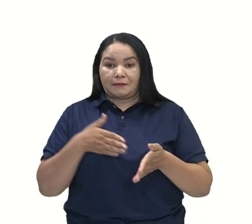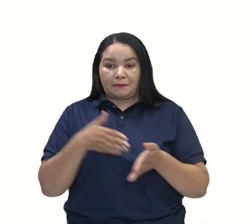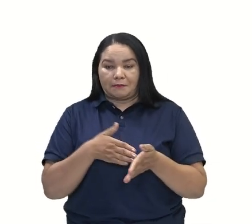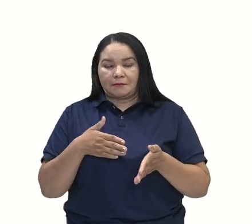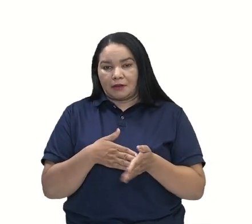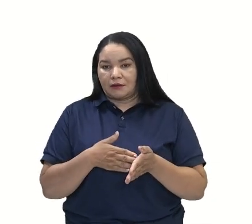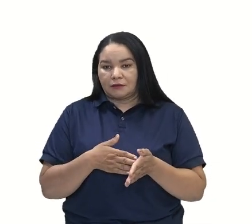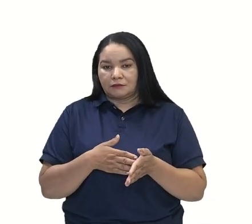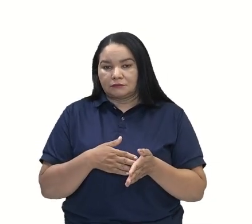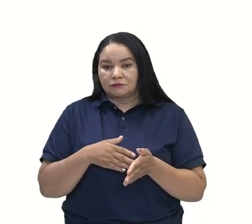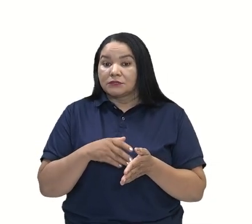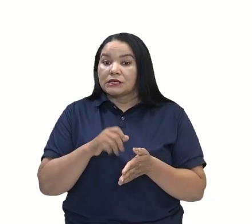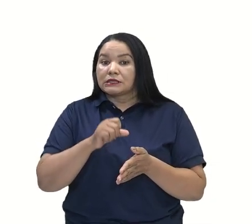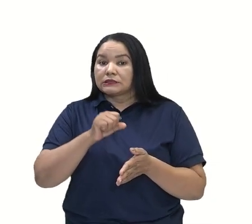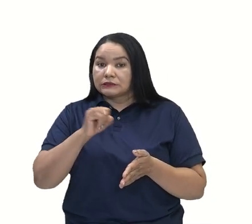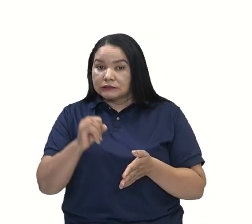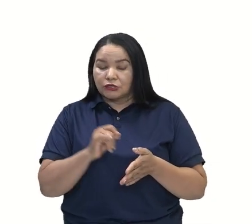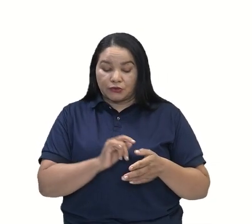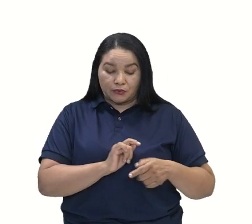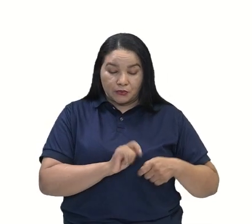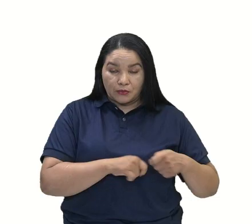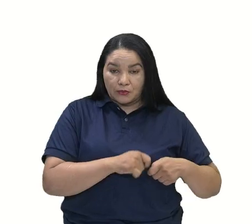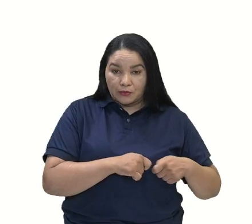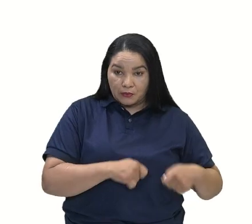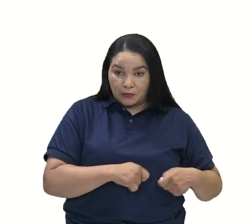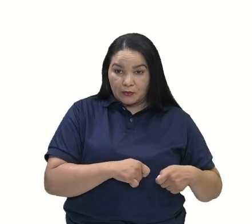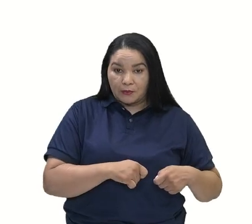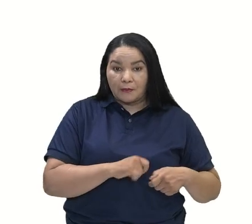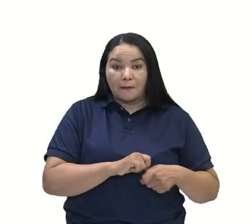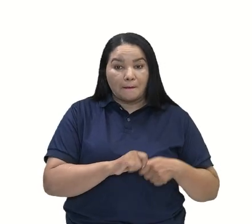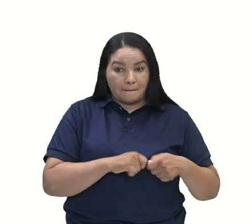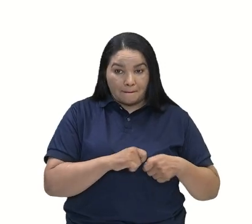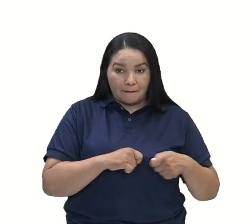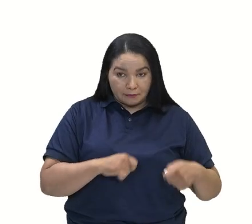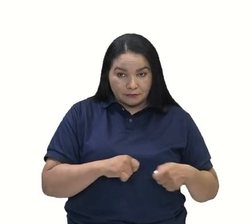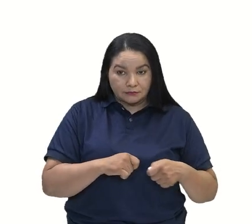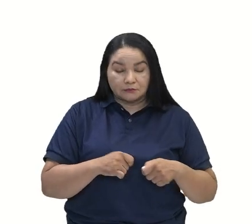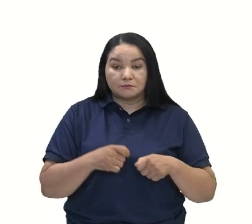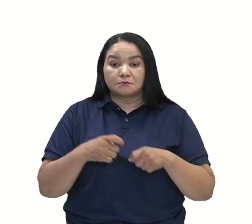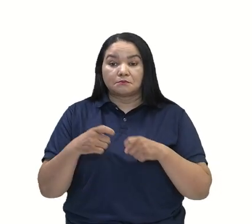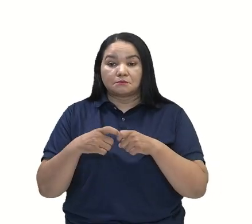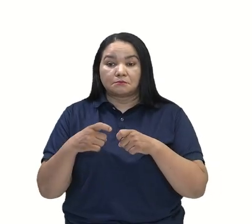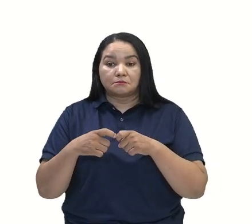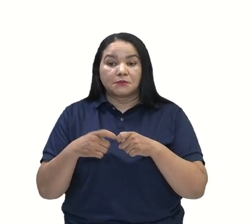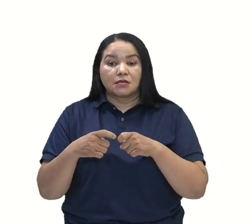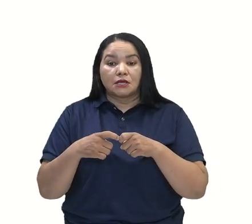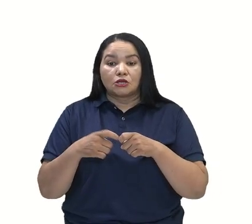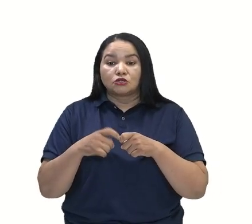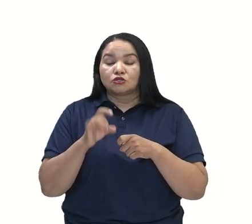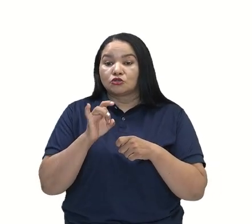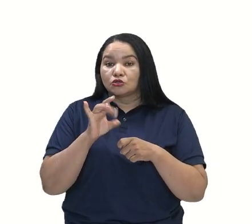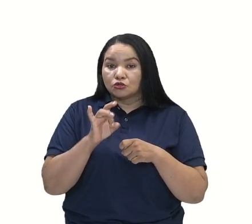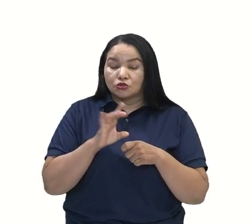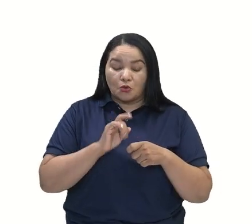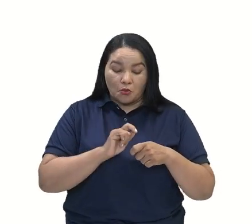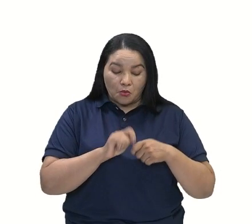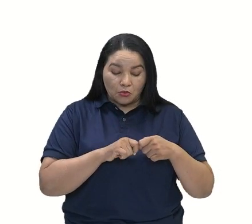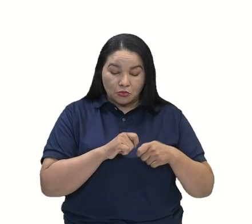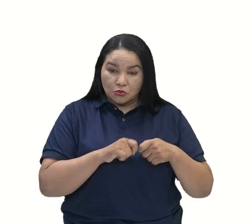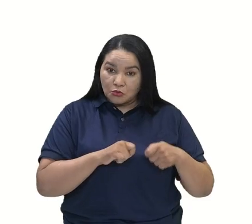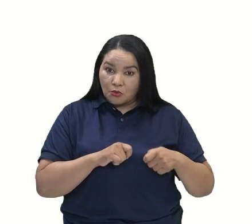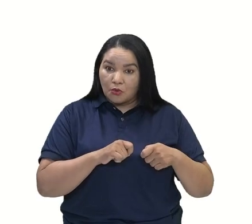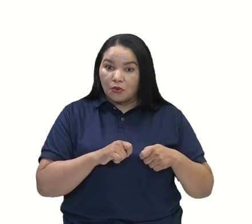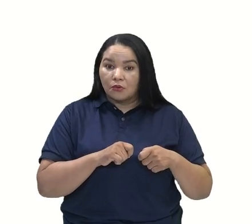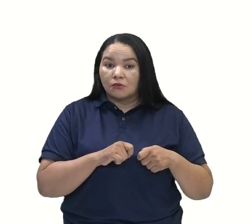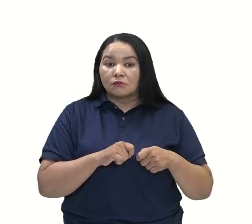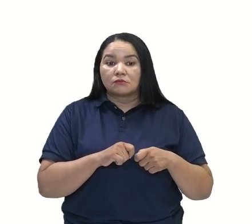for bandado, ou seja, amarrado, né, o médico vai realizar, então, apenas ali um nozinho, né, lá